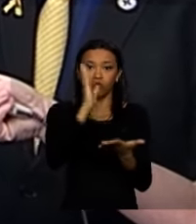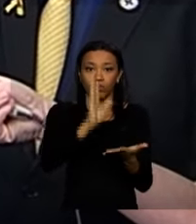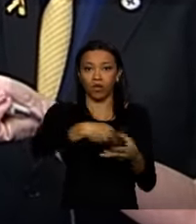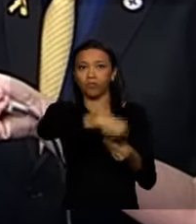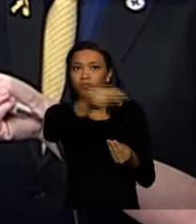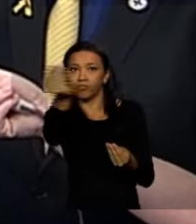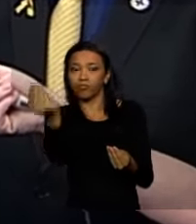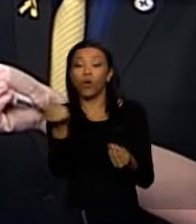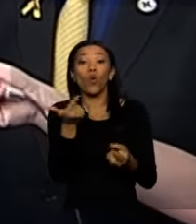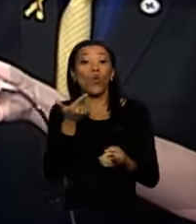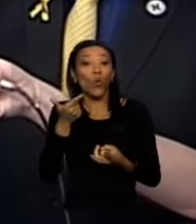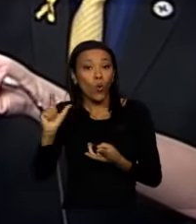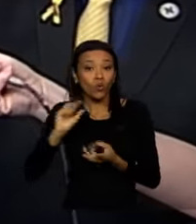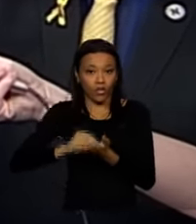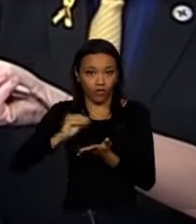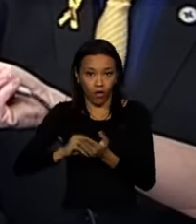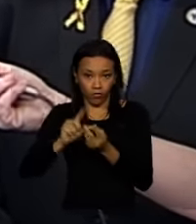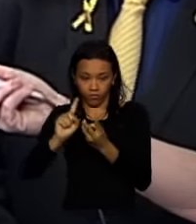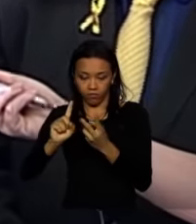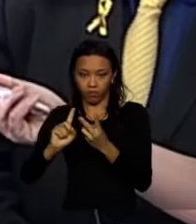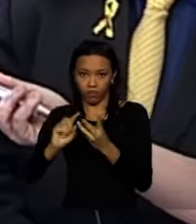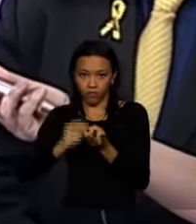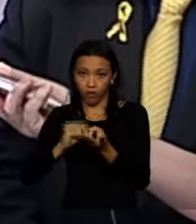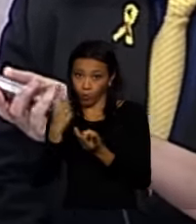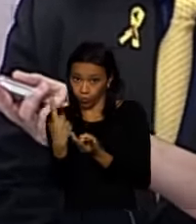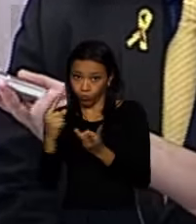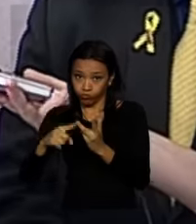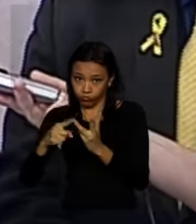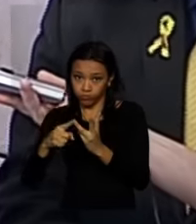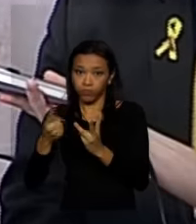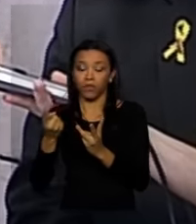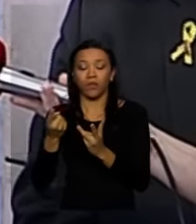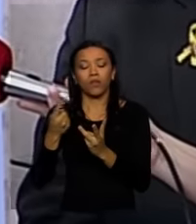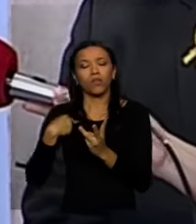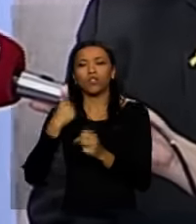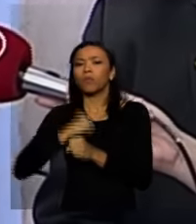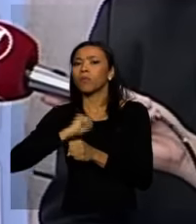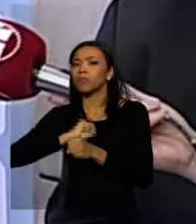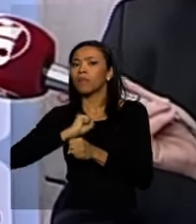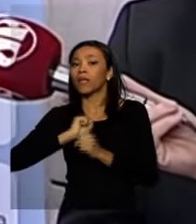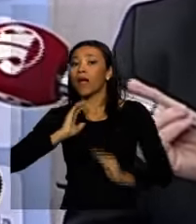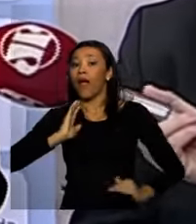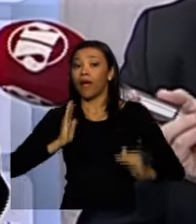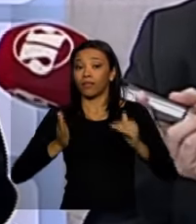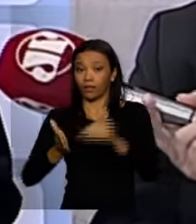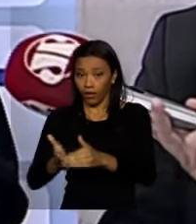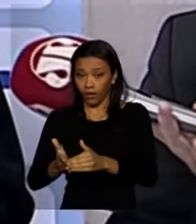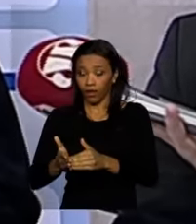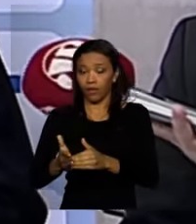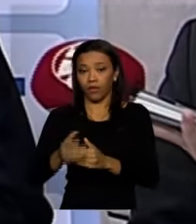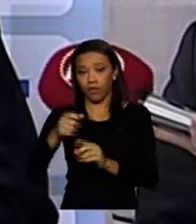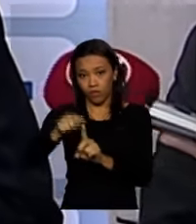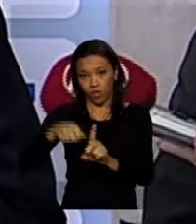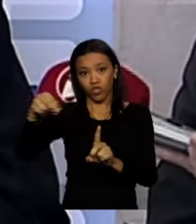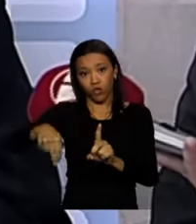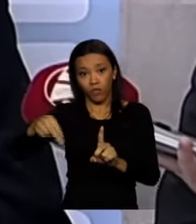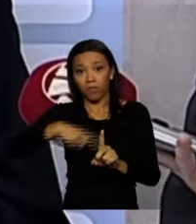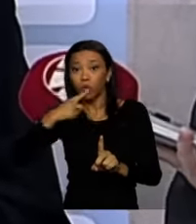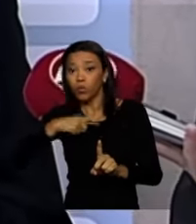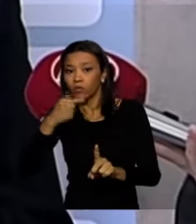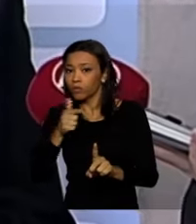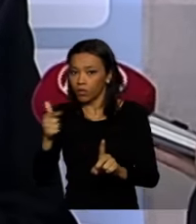medicamento tá chegando na próxima semana nós estamos dando um prazo até Novembro para não ter nenhuma dúvida